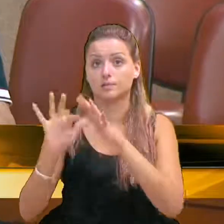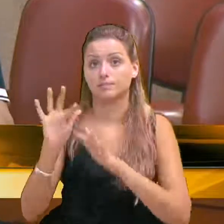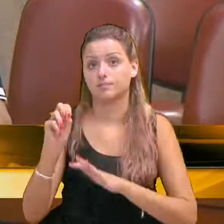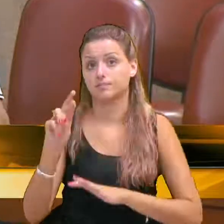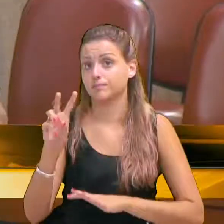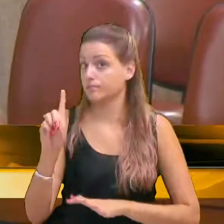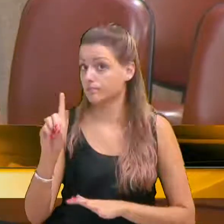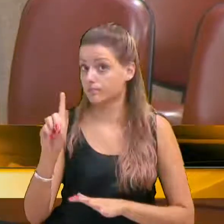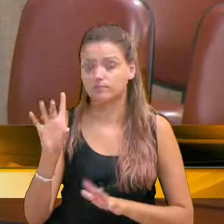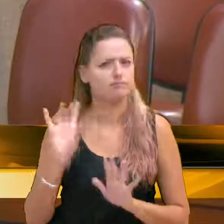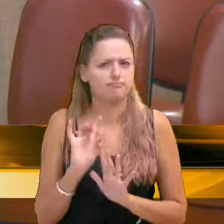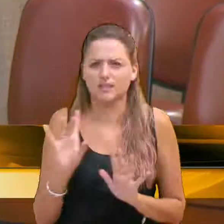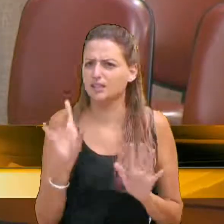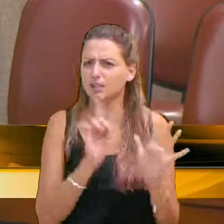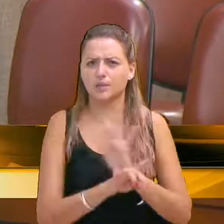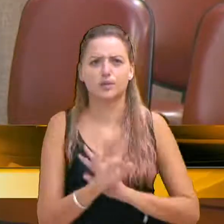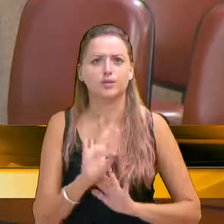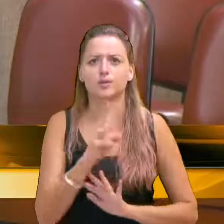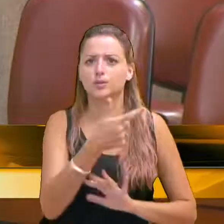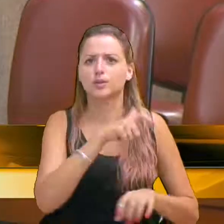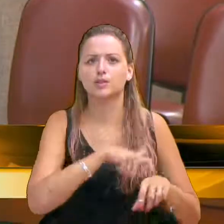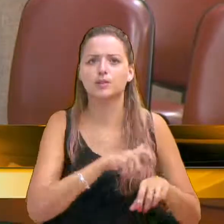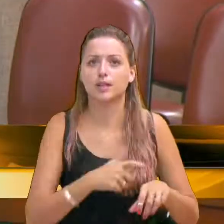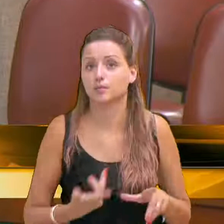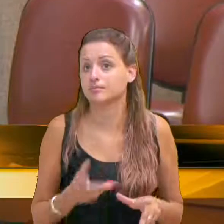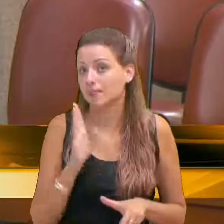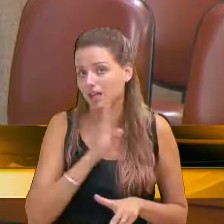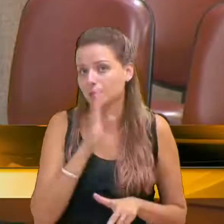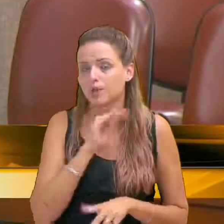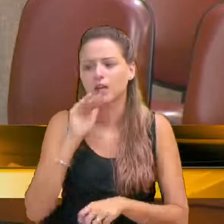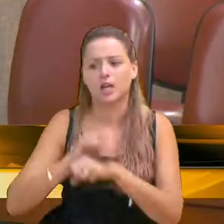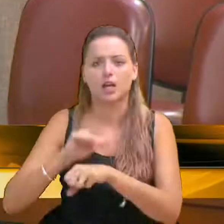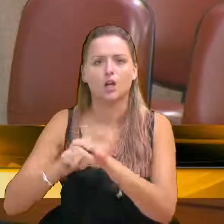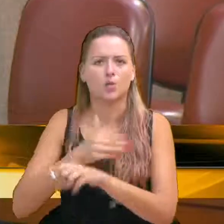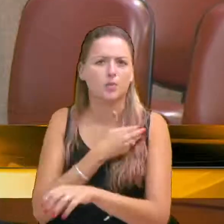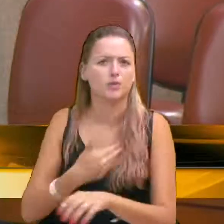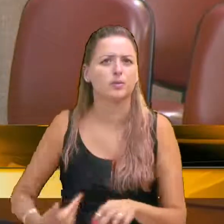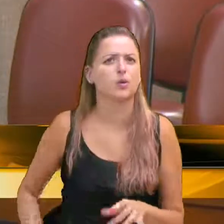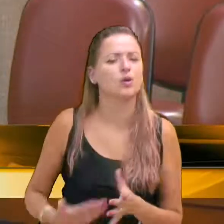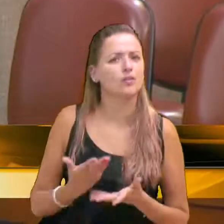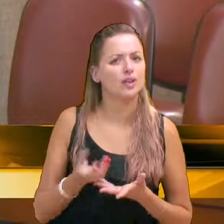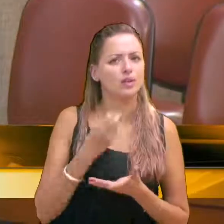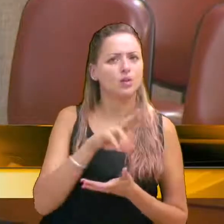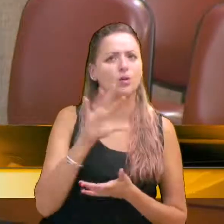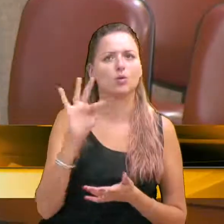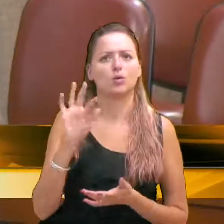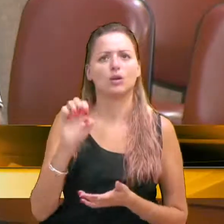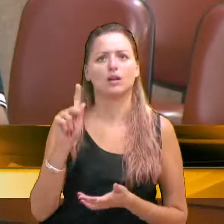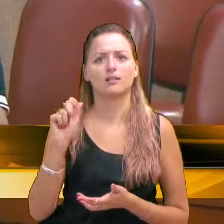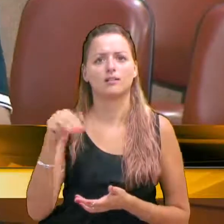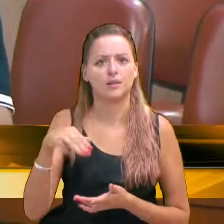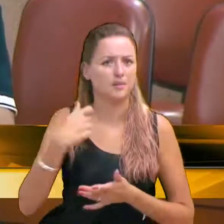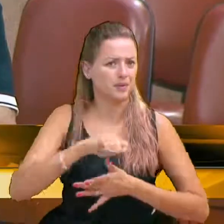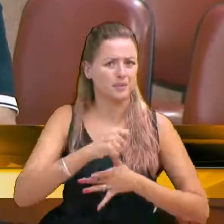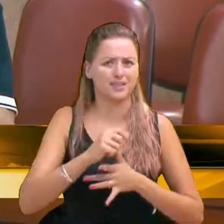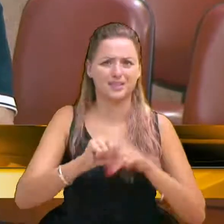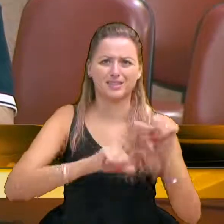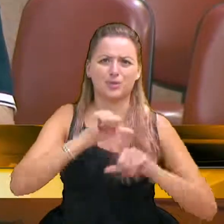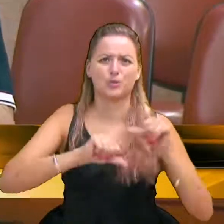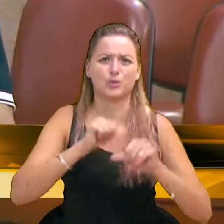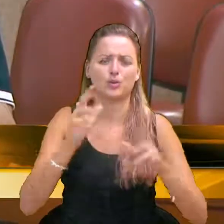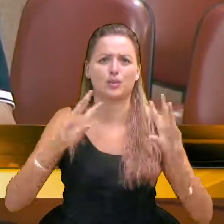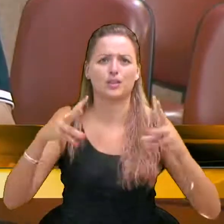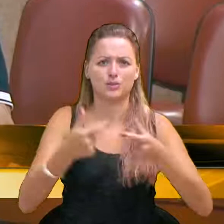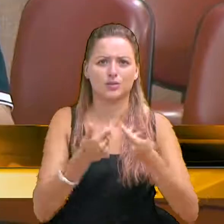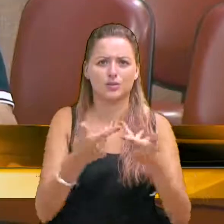Hein? Só isso eu pergunto. Então, é culpa do governo A ou B, ou esta FEPAM tem que ser totalmente